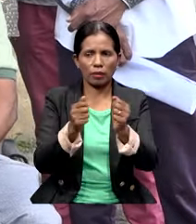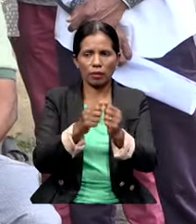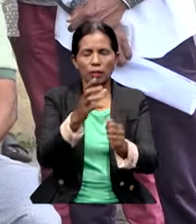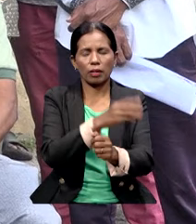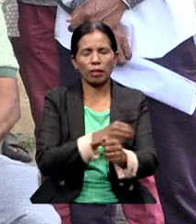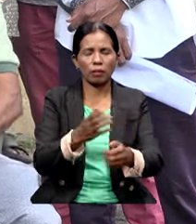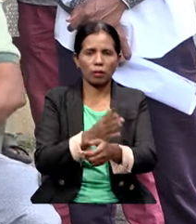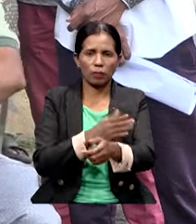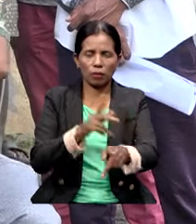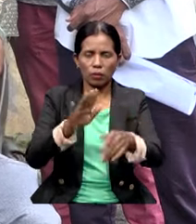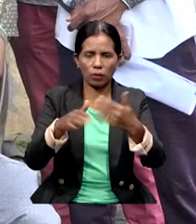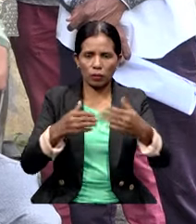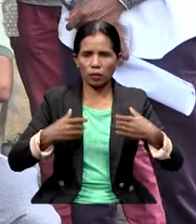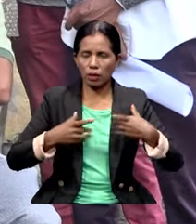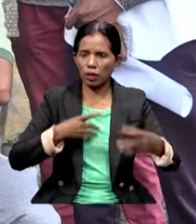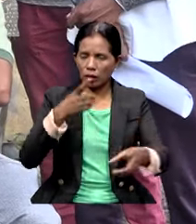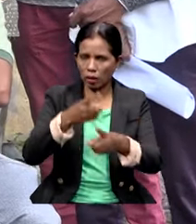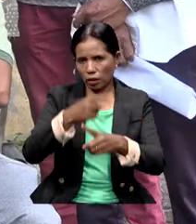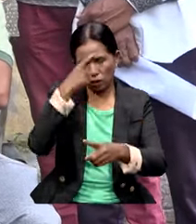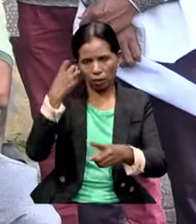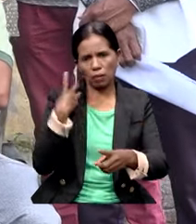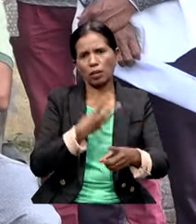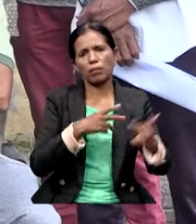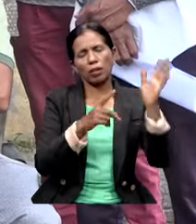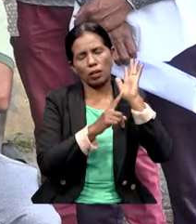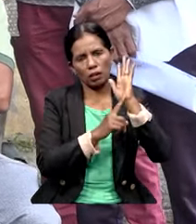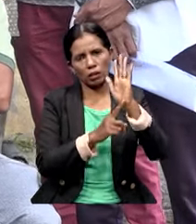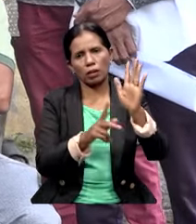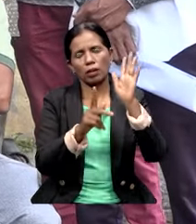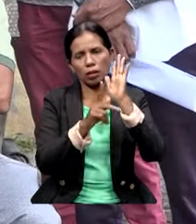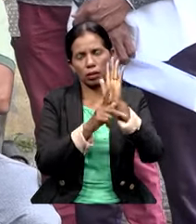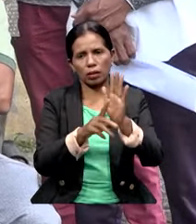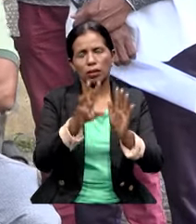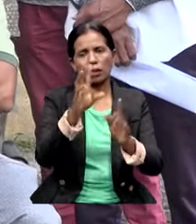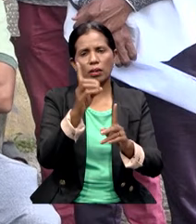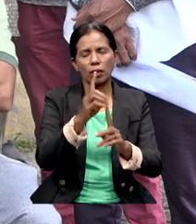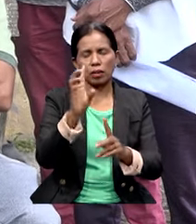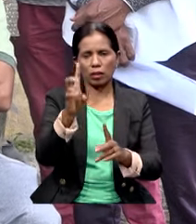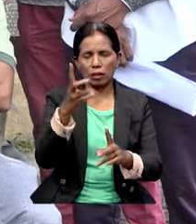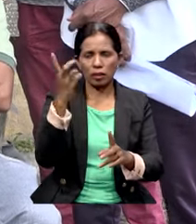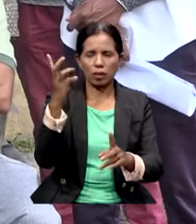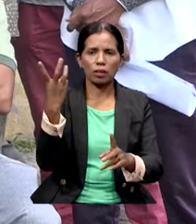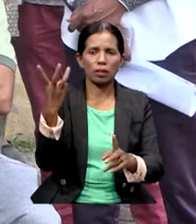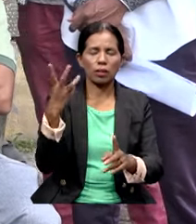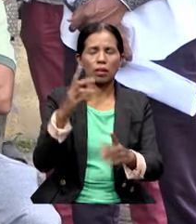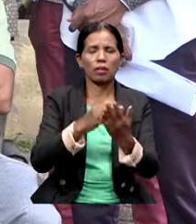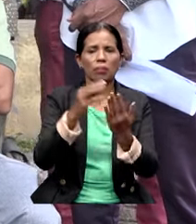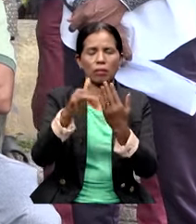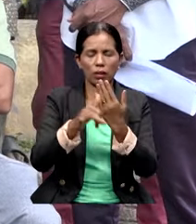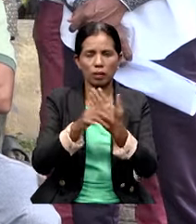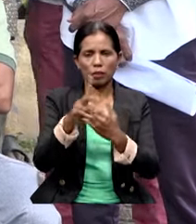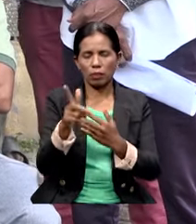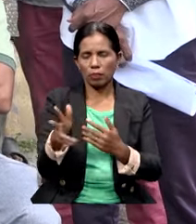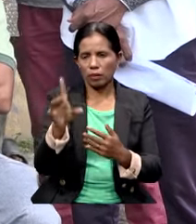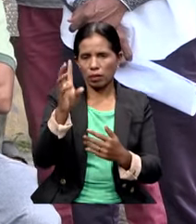promover cidadão roto de direito. Tama ami hato ona, queisa, ia dia 16, de maio de 2023, e a Procuradoria de